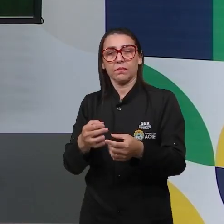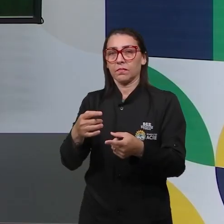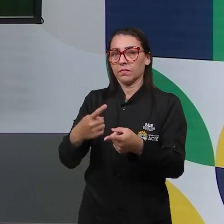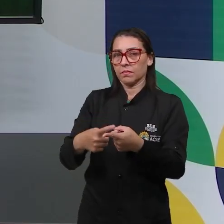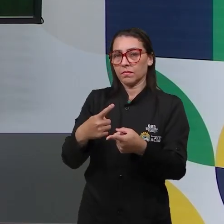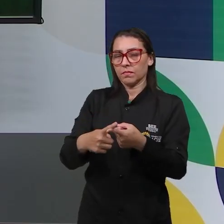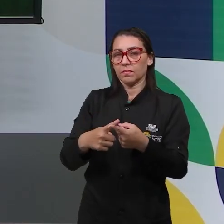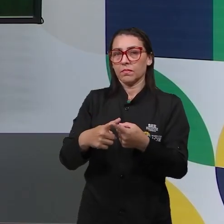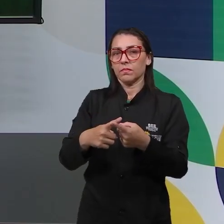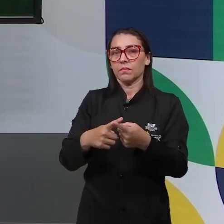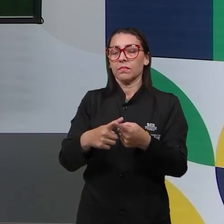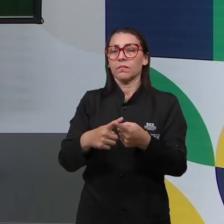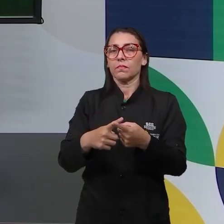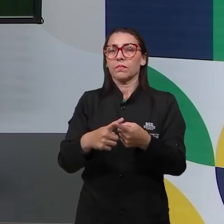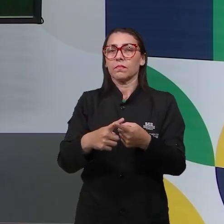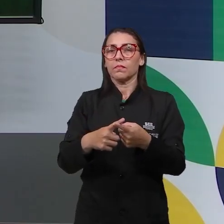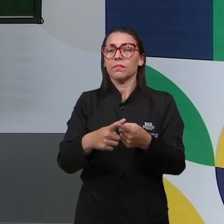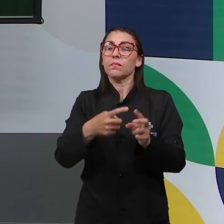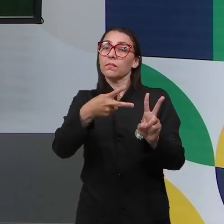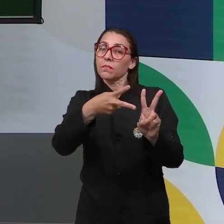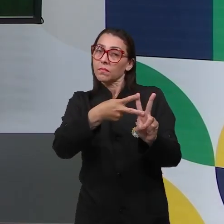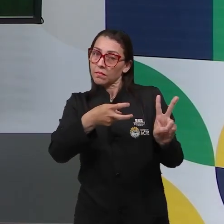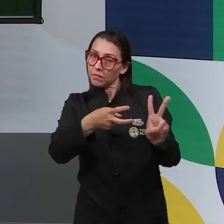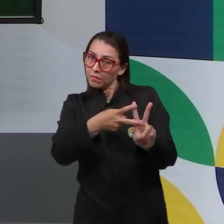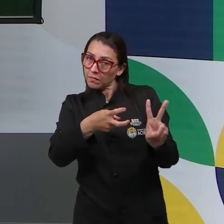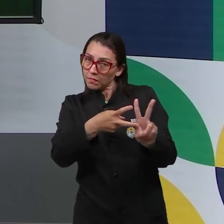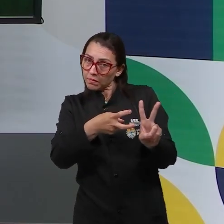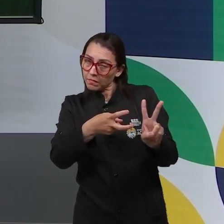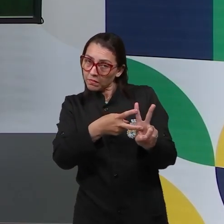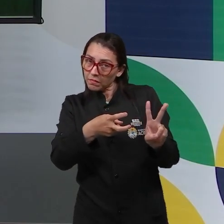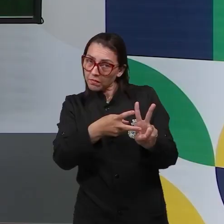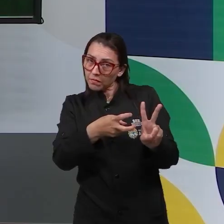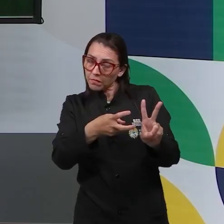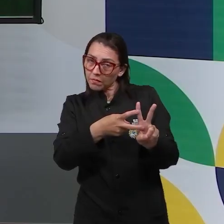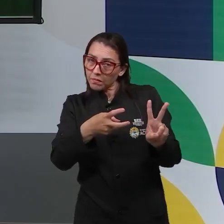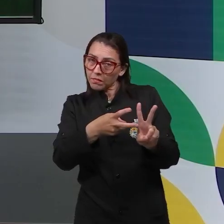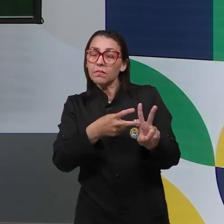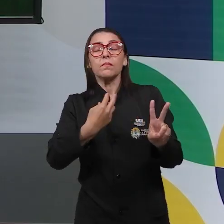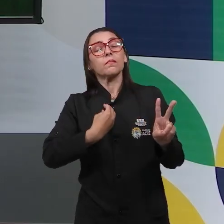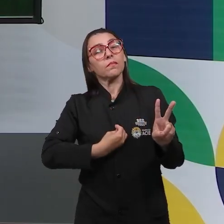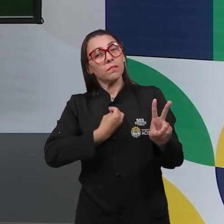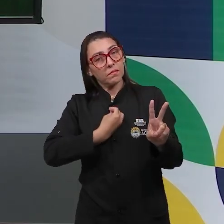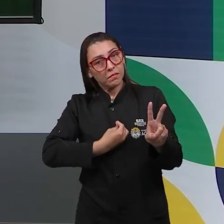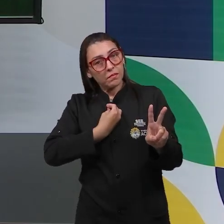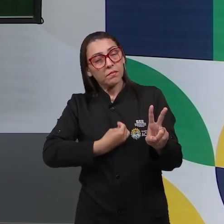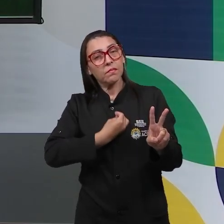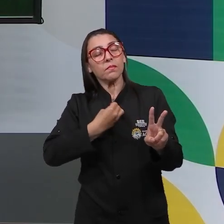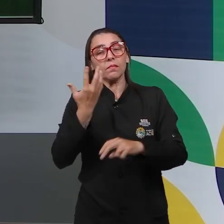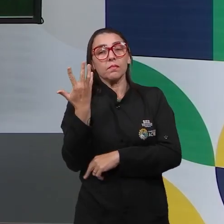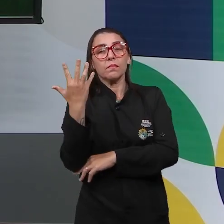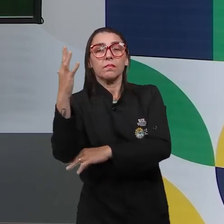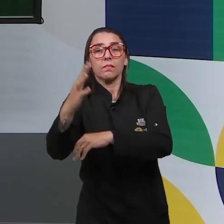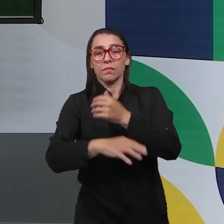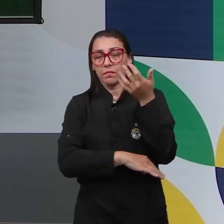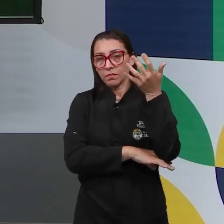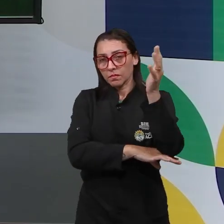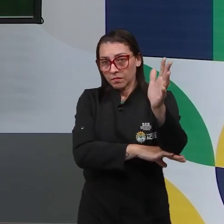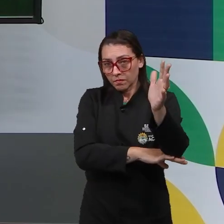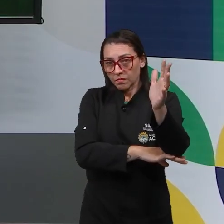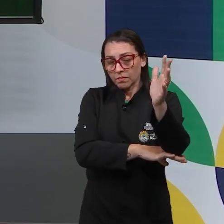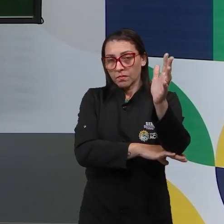porque os os povos indígenas, eles vivem da floresta.